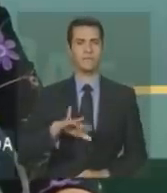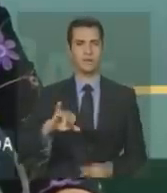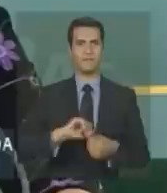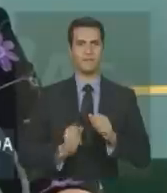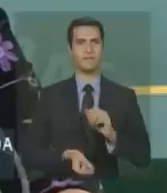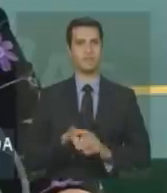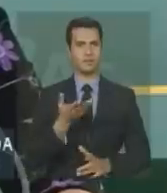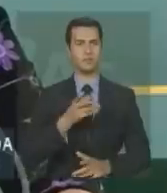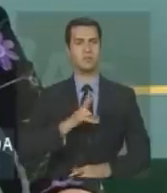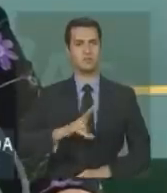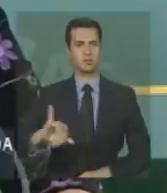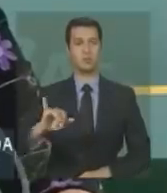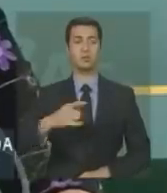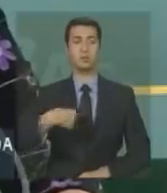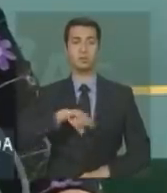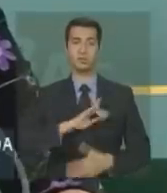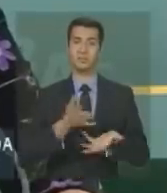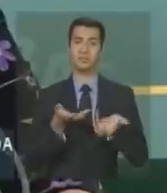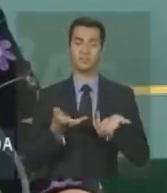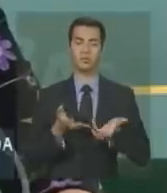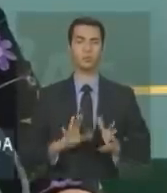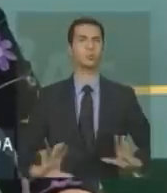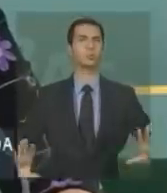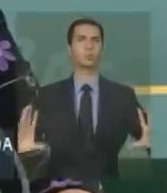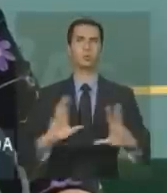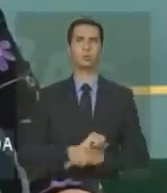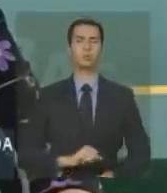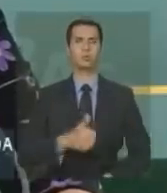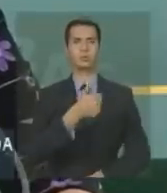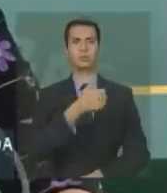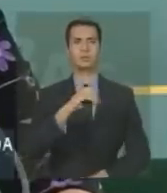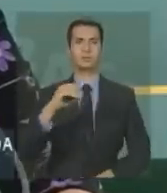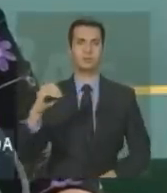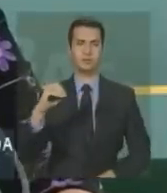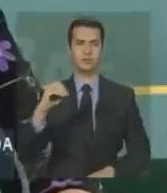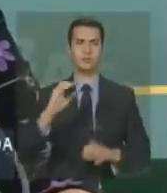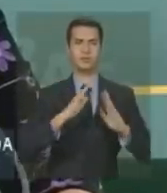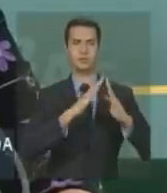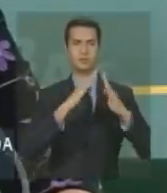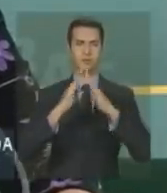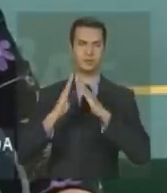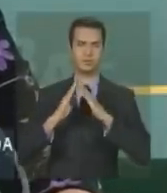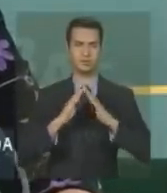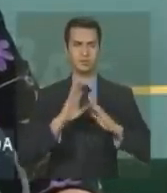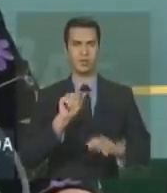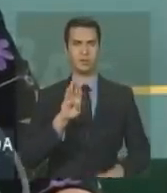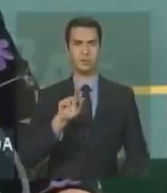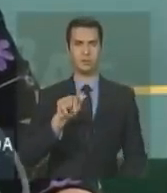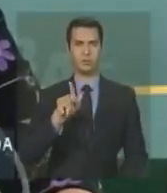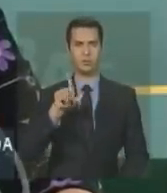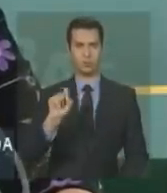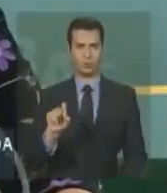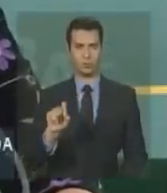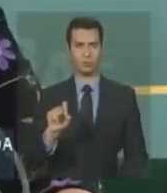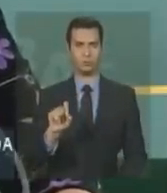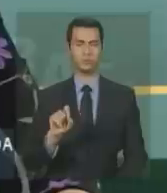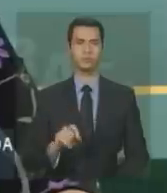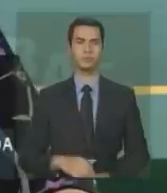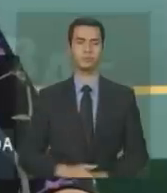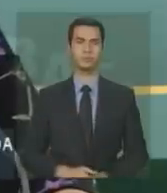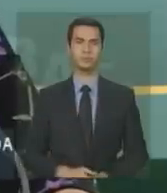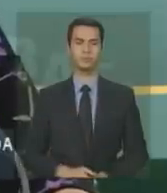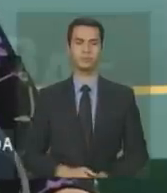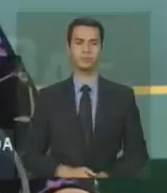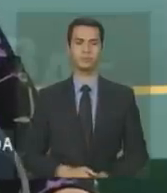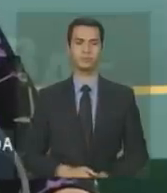ter 100 residências no mandato dos qu dos próximos três anos da presidenta Dilma